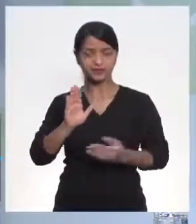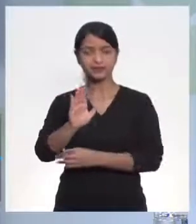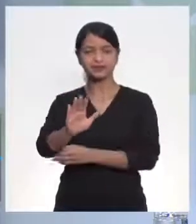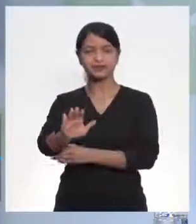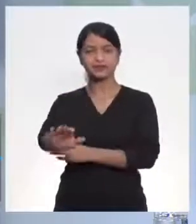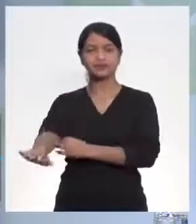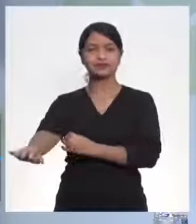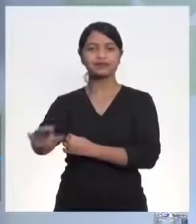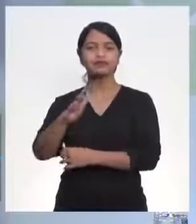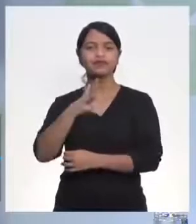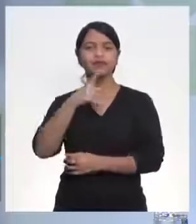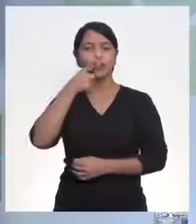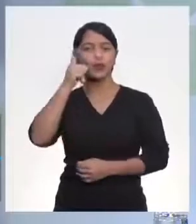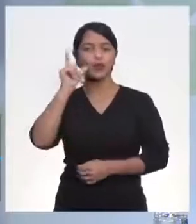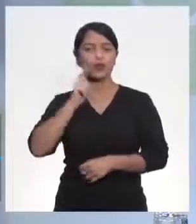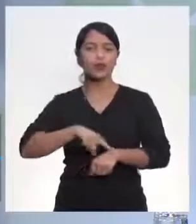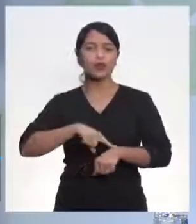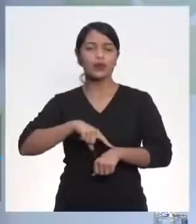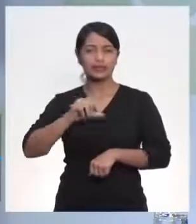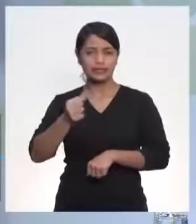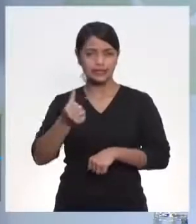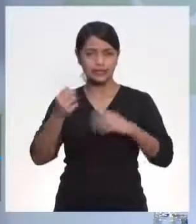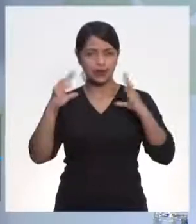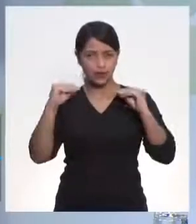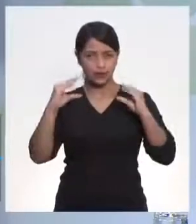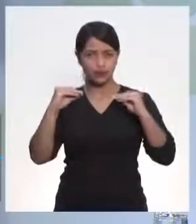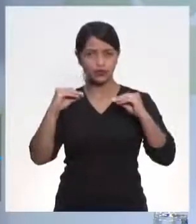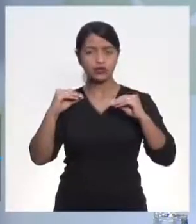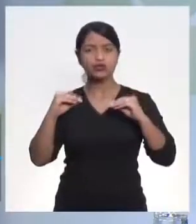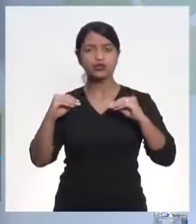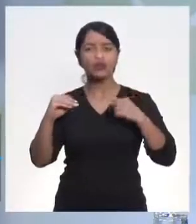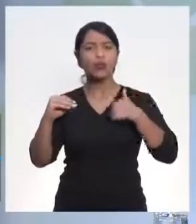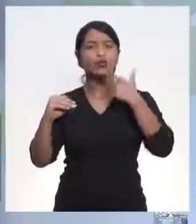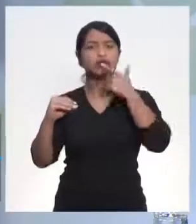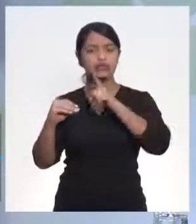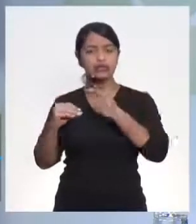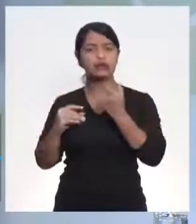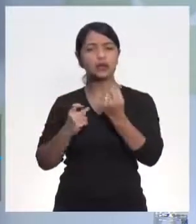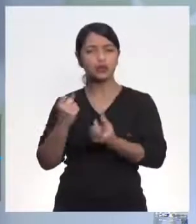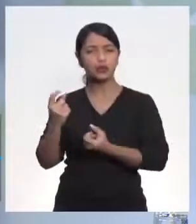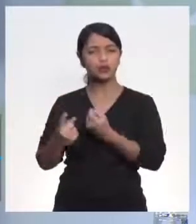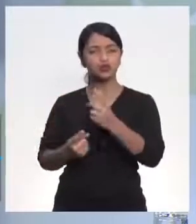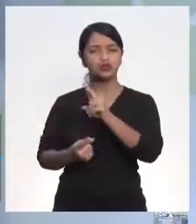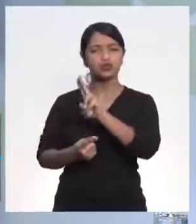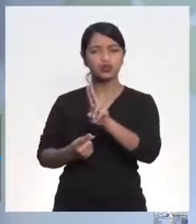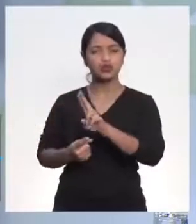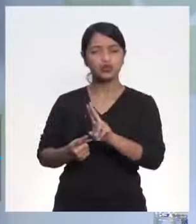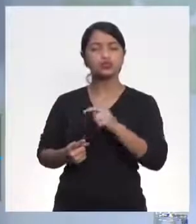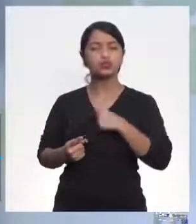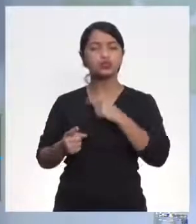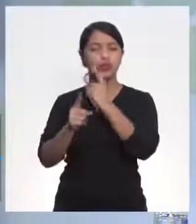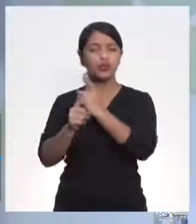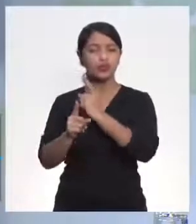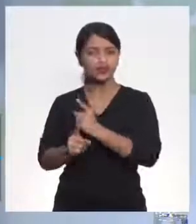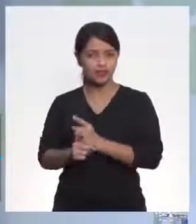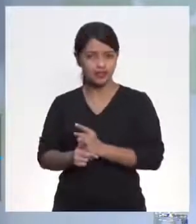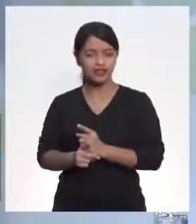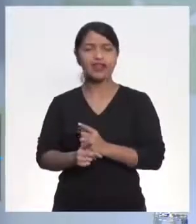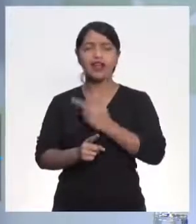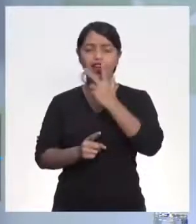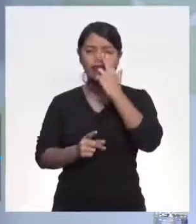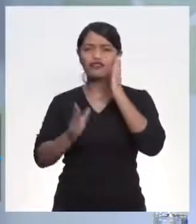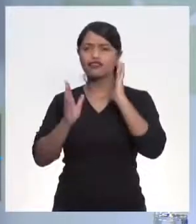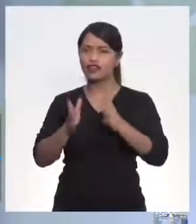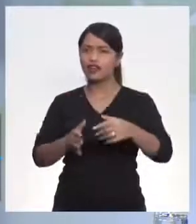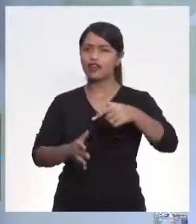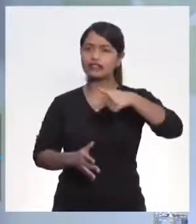até então das 18 horas, eu consegui pegar alguns nomes, né? Eu acredito que tenham mais de 70 já